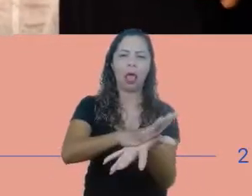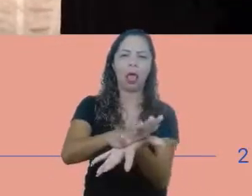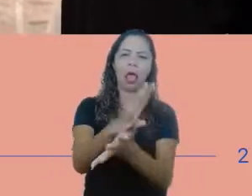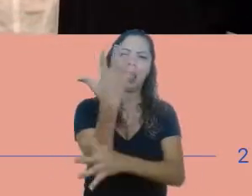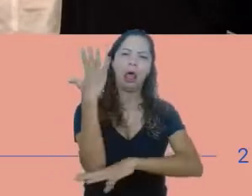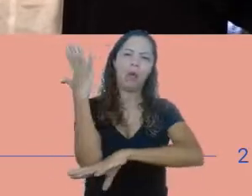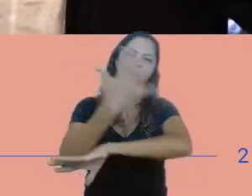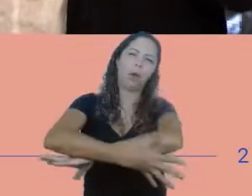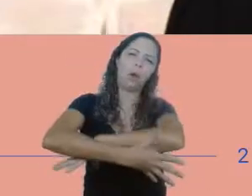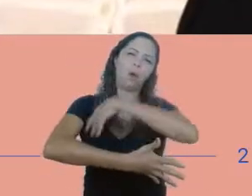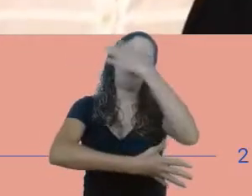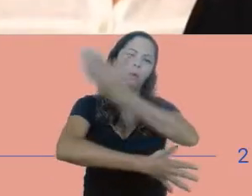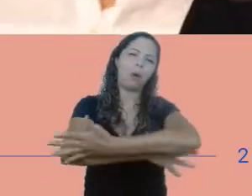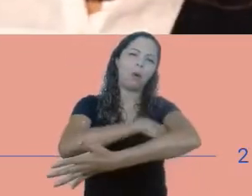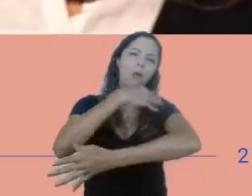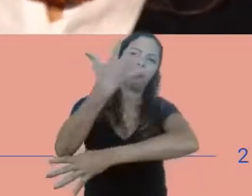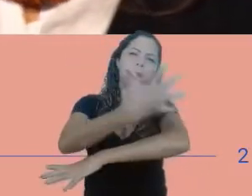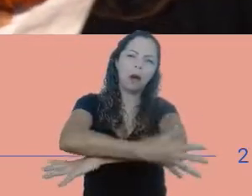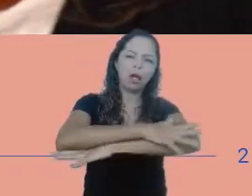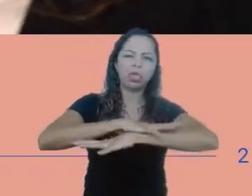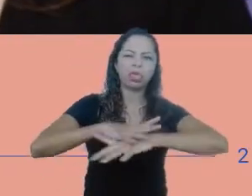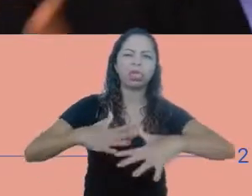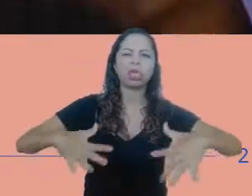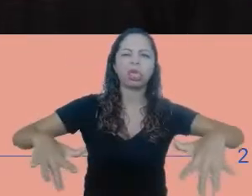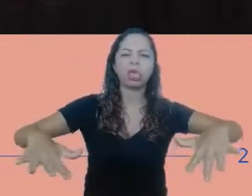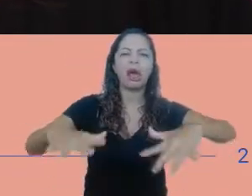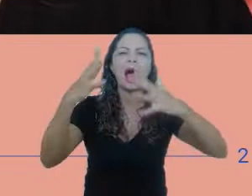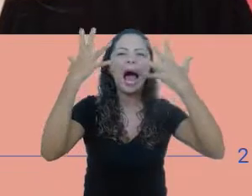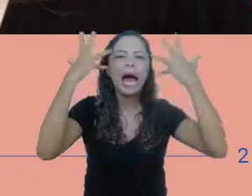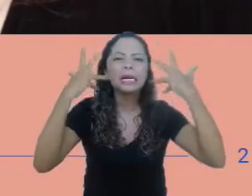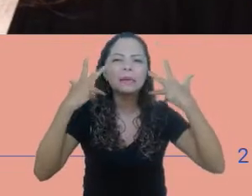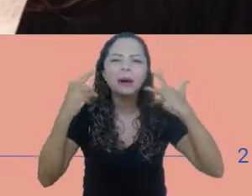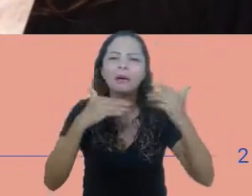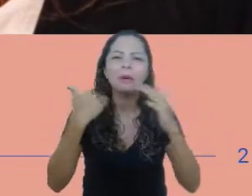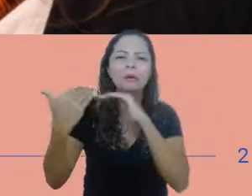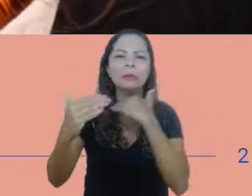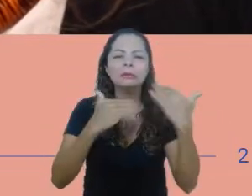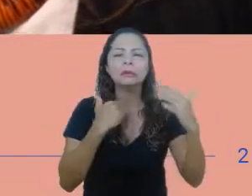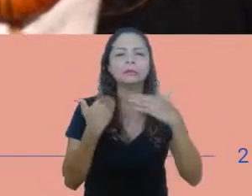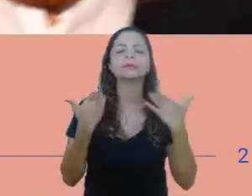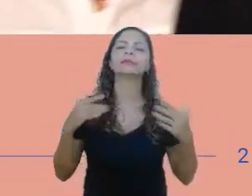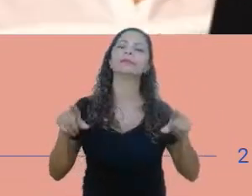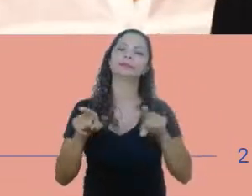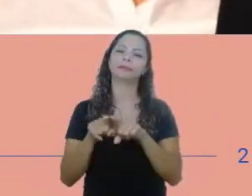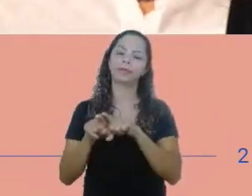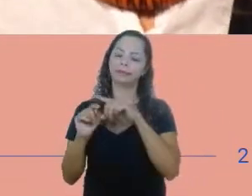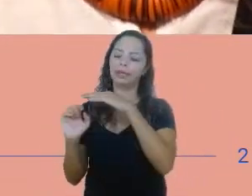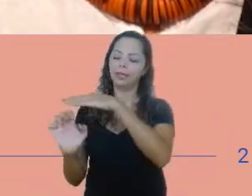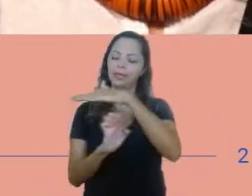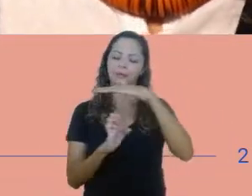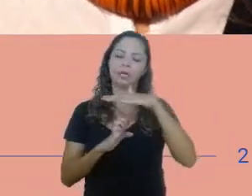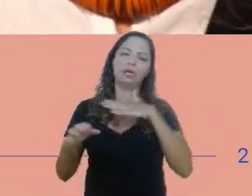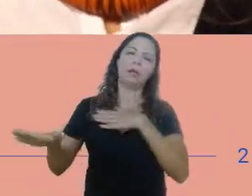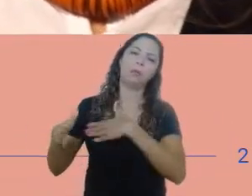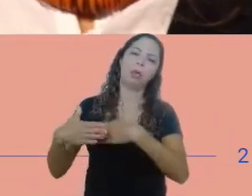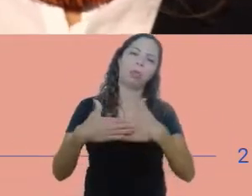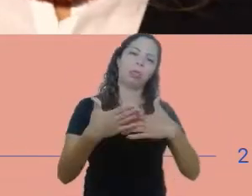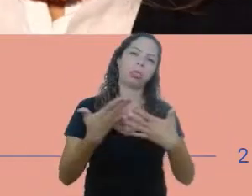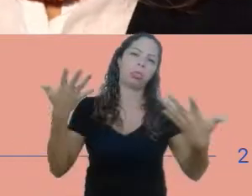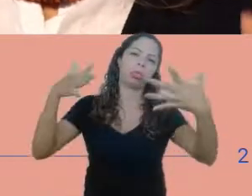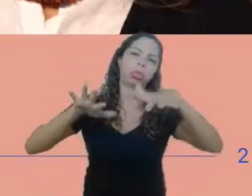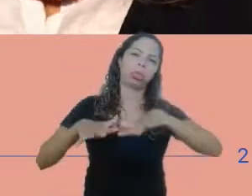impacto financeiro das empresas relacionadas a esse acidente Então a gente tem que